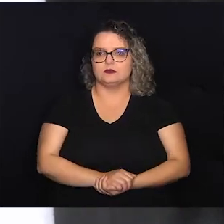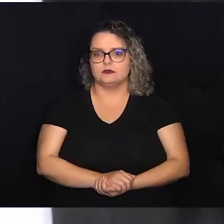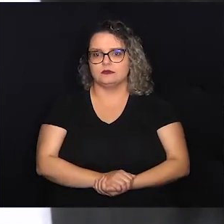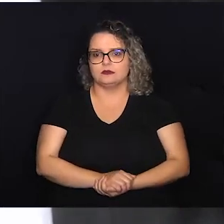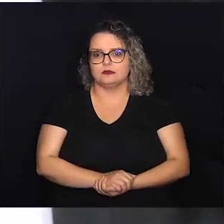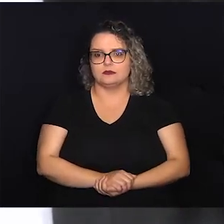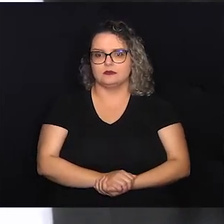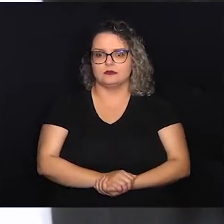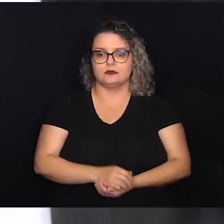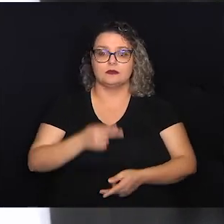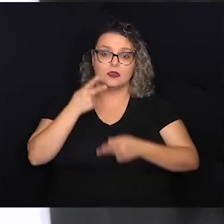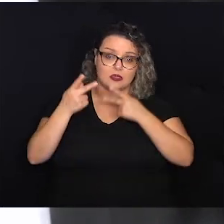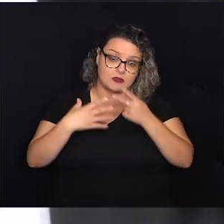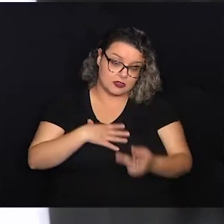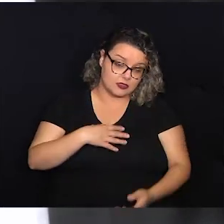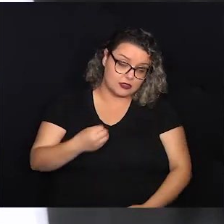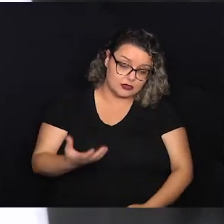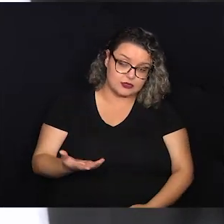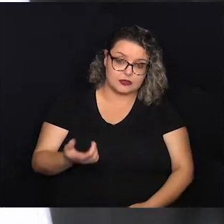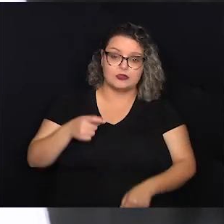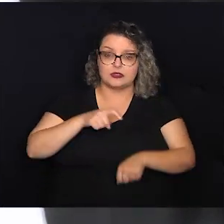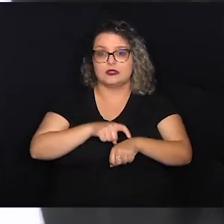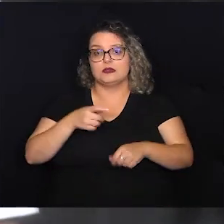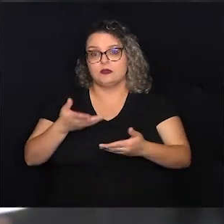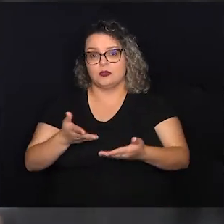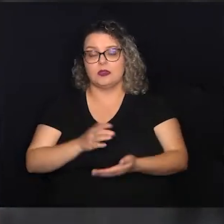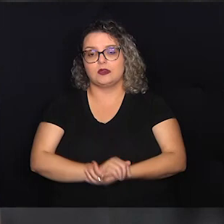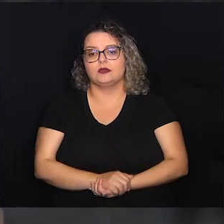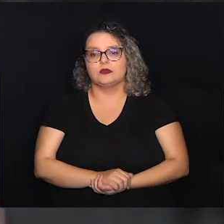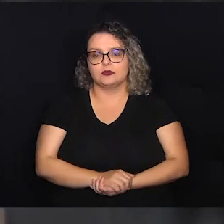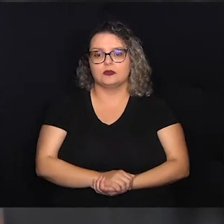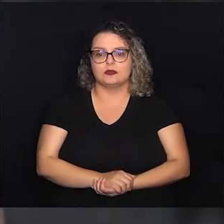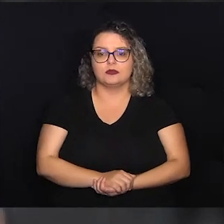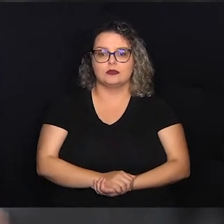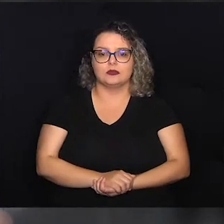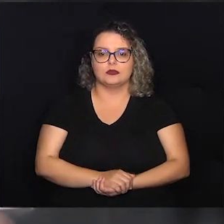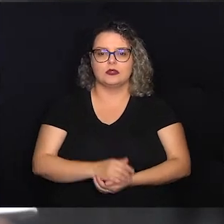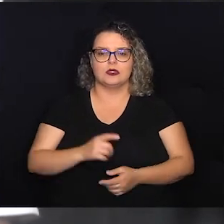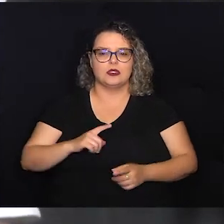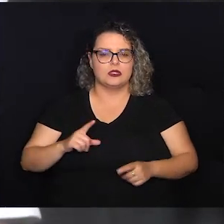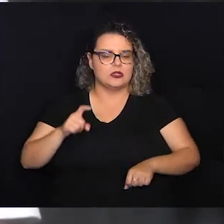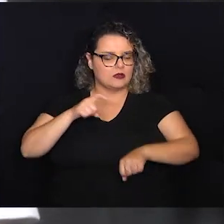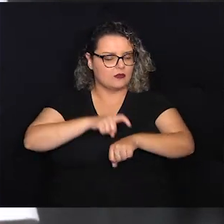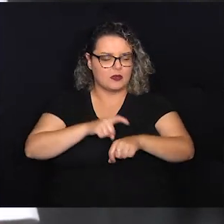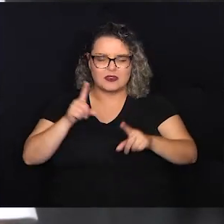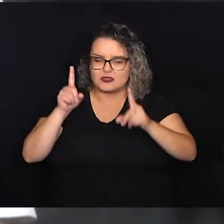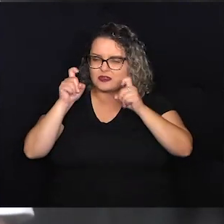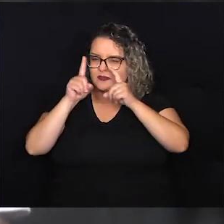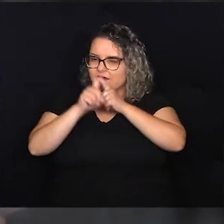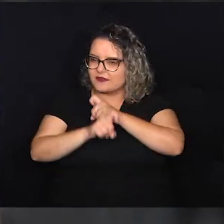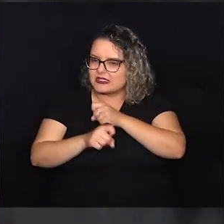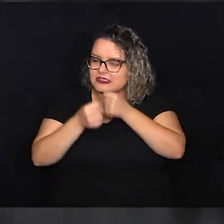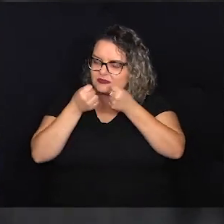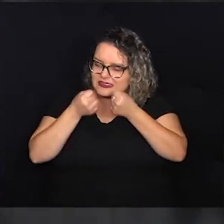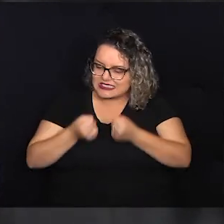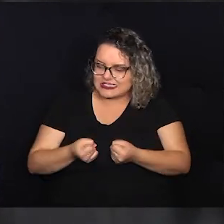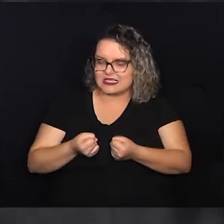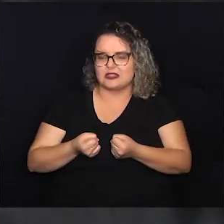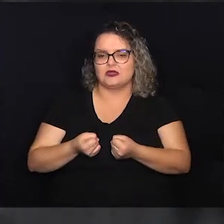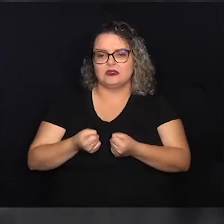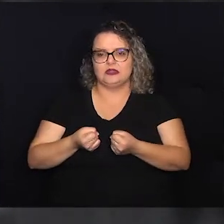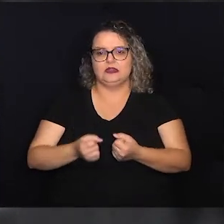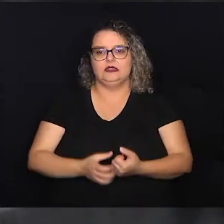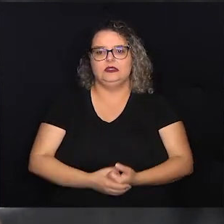E, falando dos filhos, nessa época, houve um momento difícil, muito crítico, que